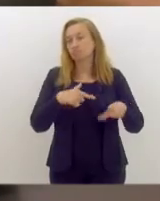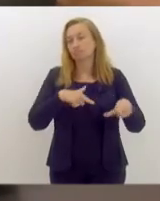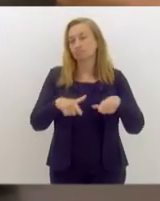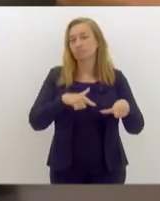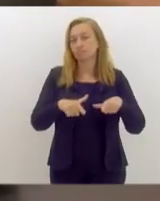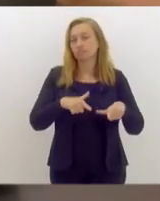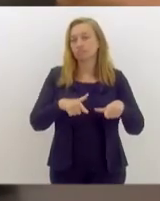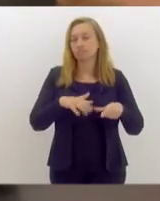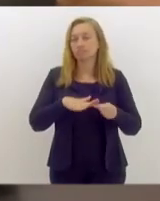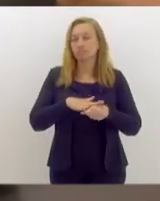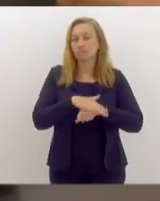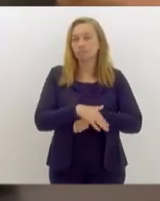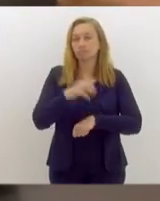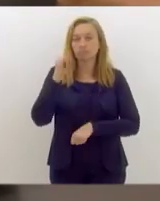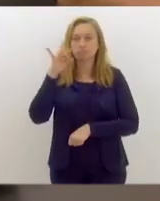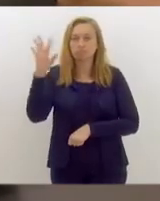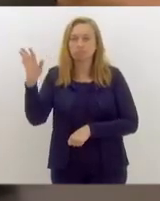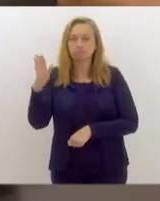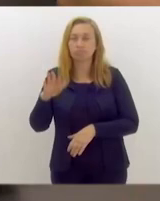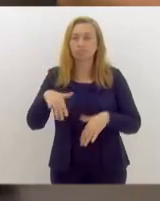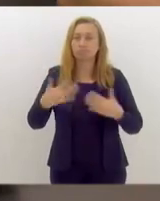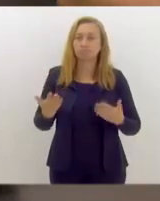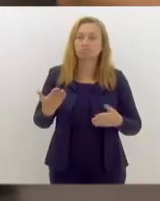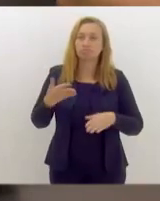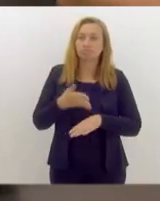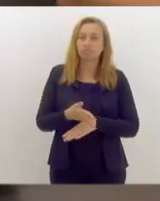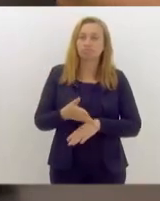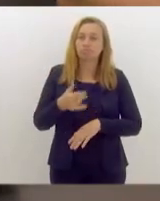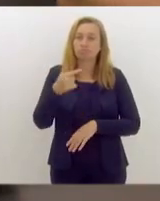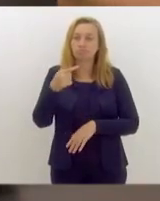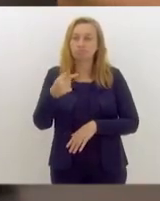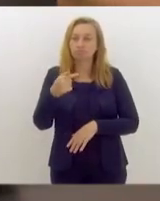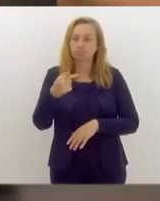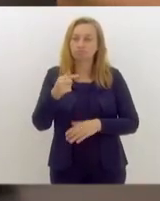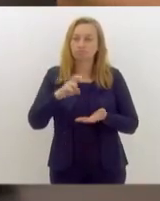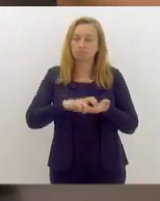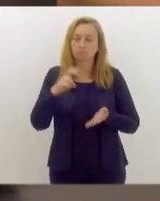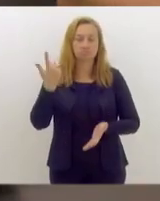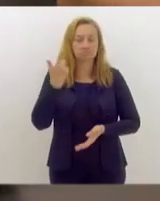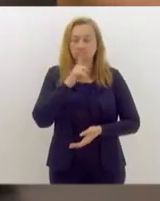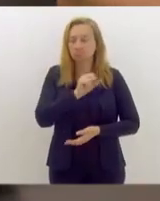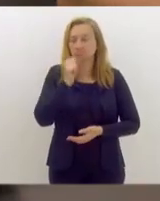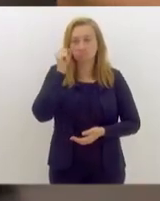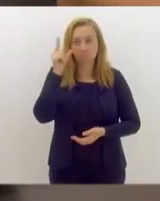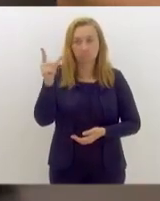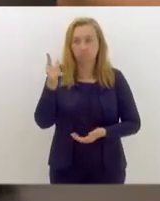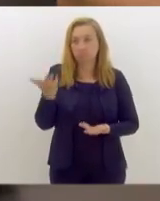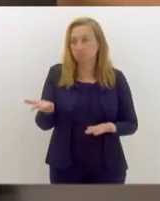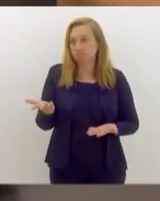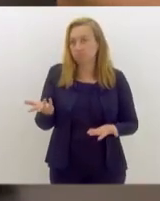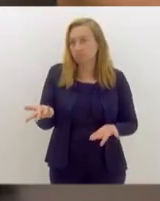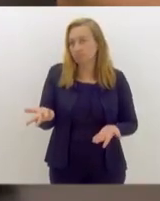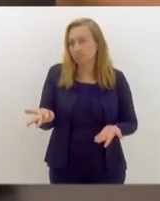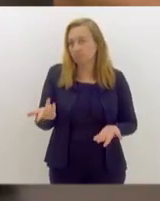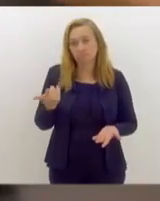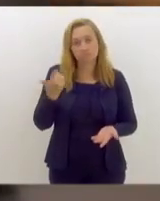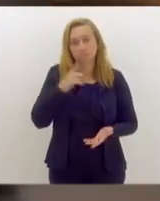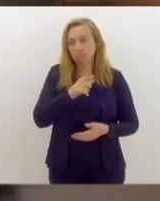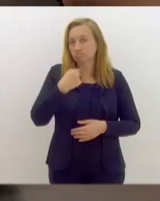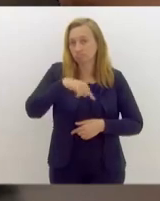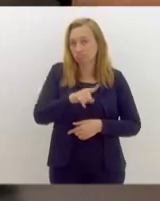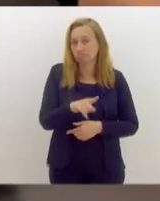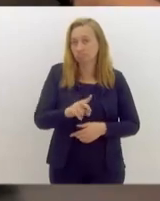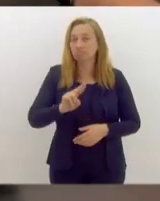de madrugada. Então, quando chega 7 horas da manhã, eu não consigo acordar. A pessoa não consegue ir para a escola.